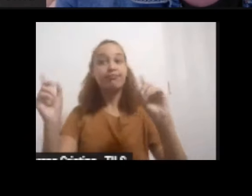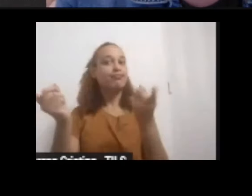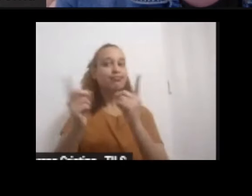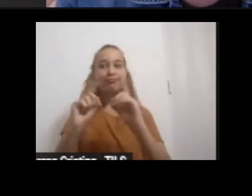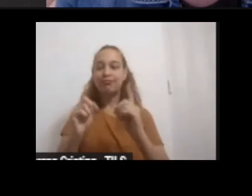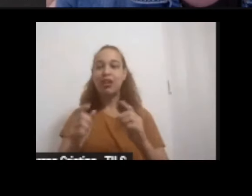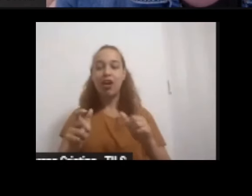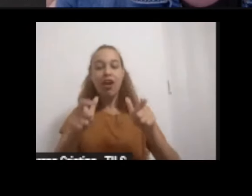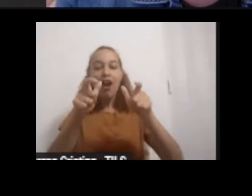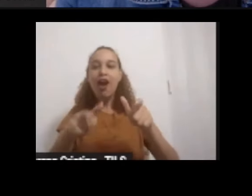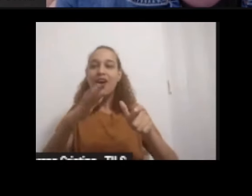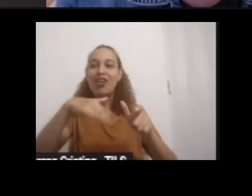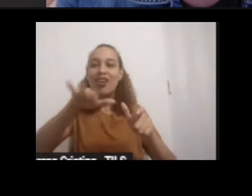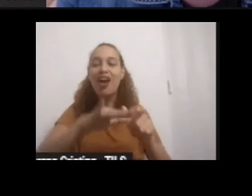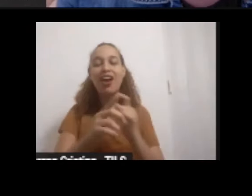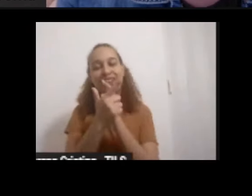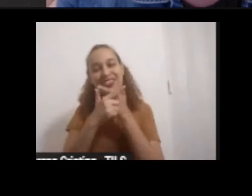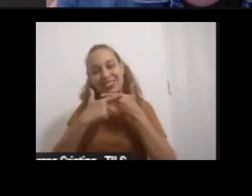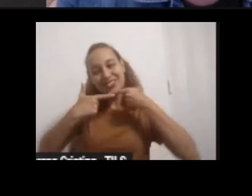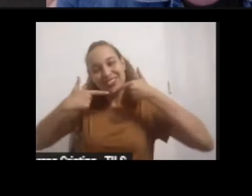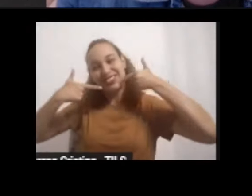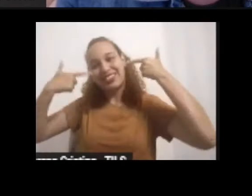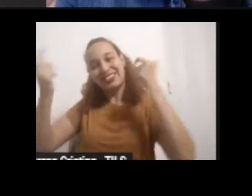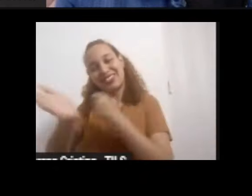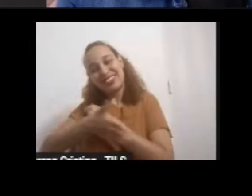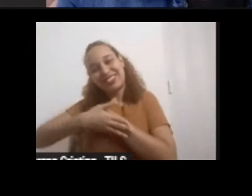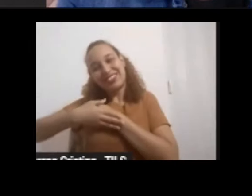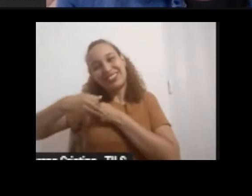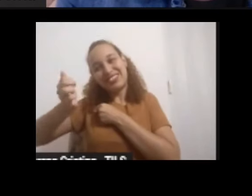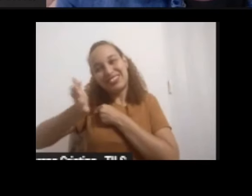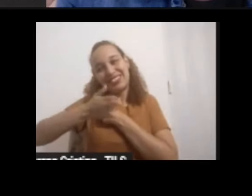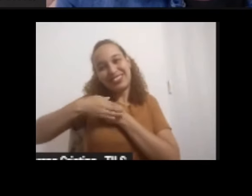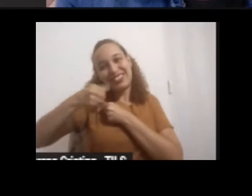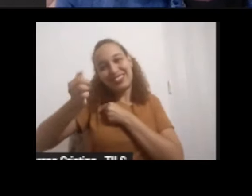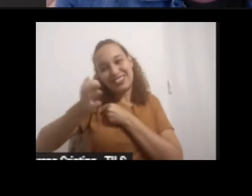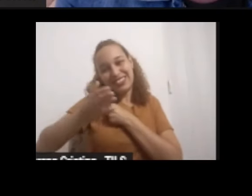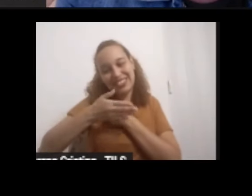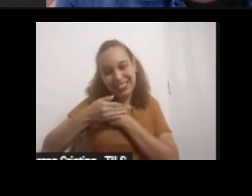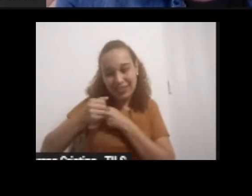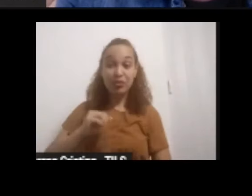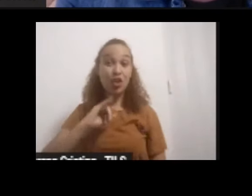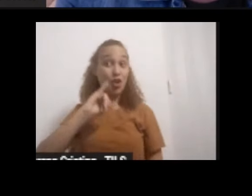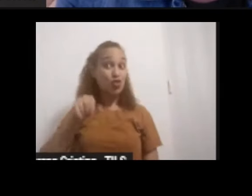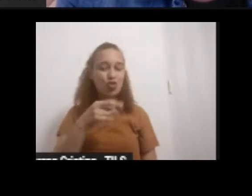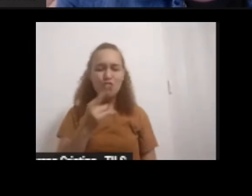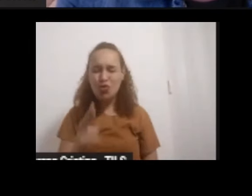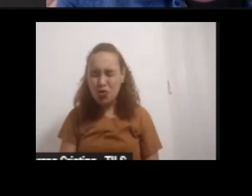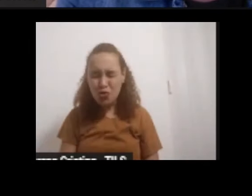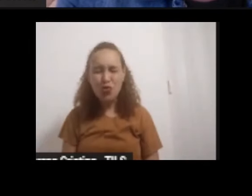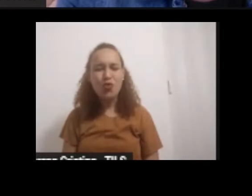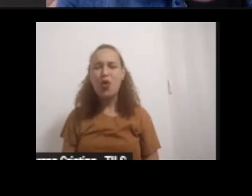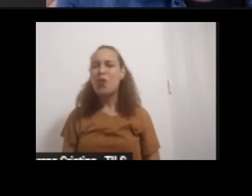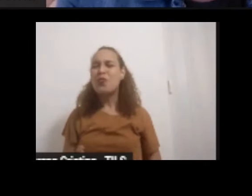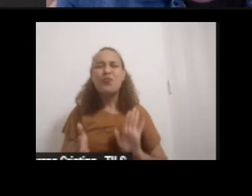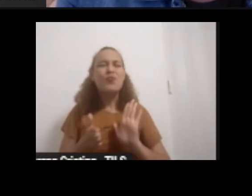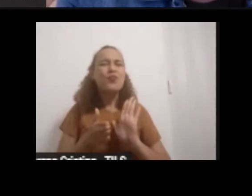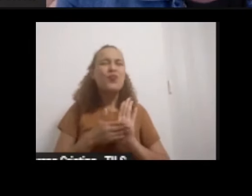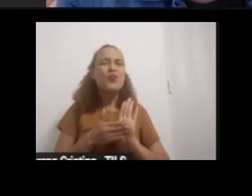espaço para sorriso e afeto. João jurou que sempre protegerá seu irmãozinho e